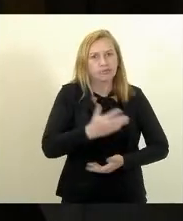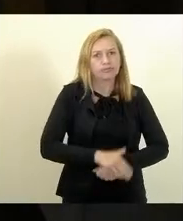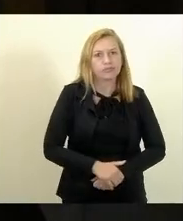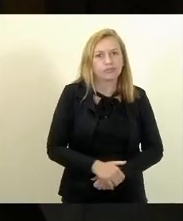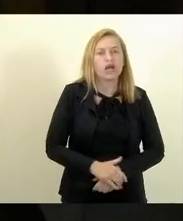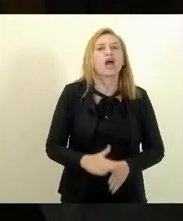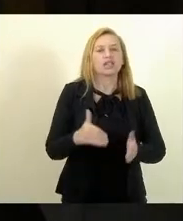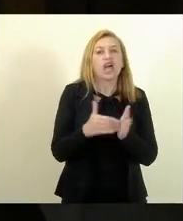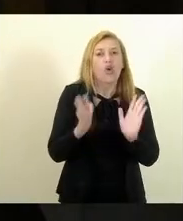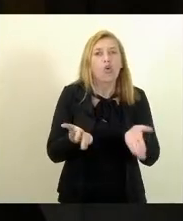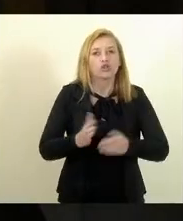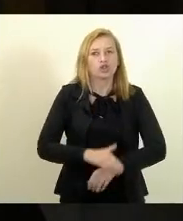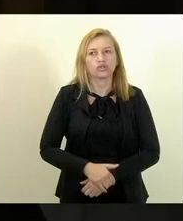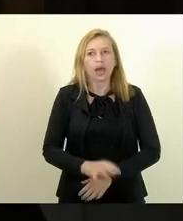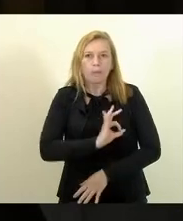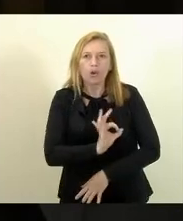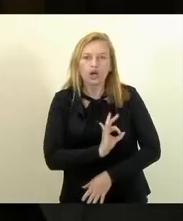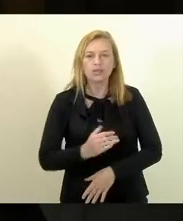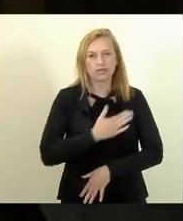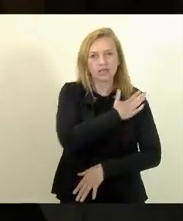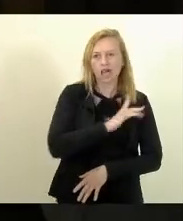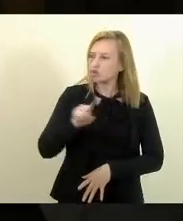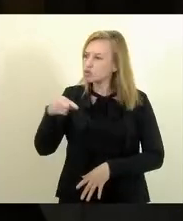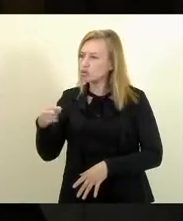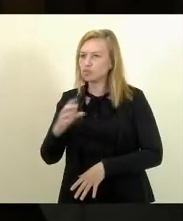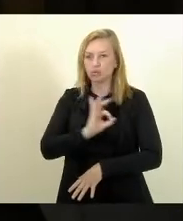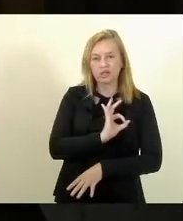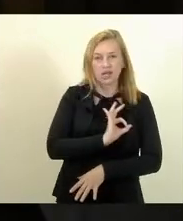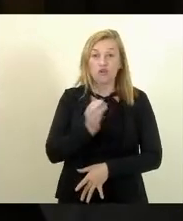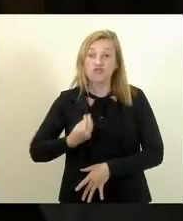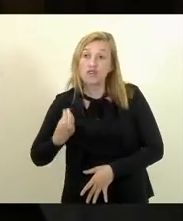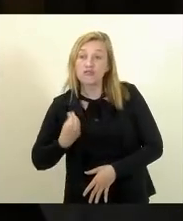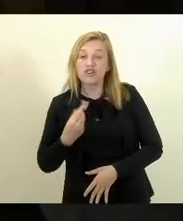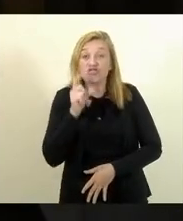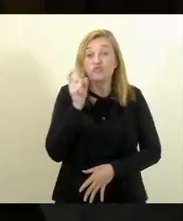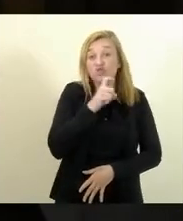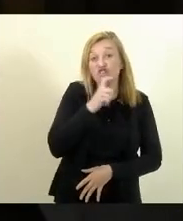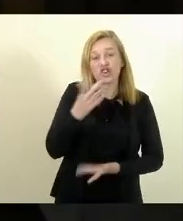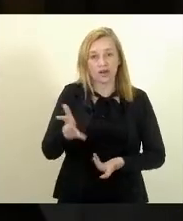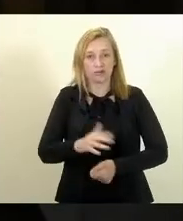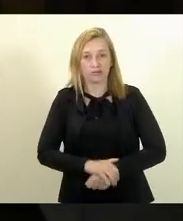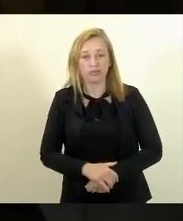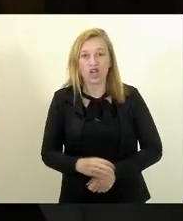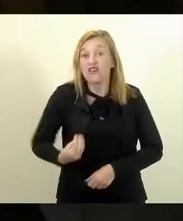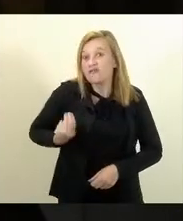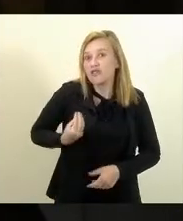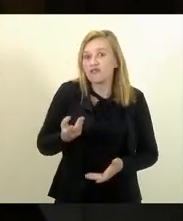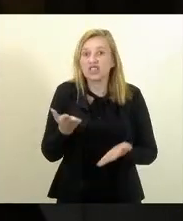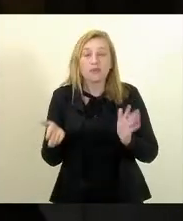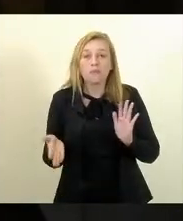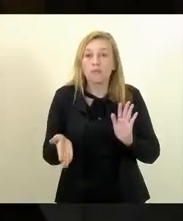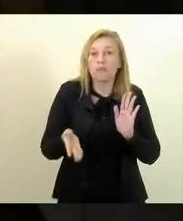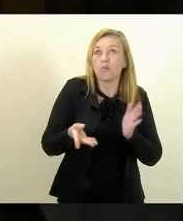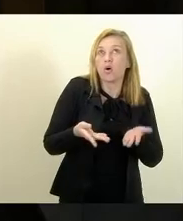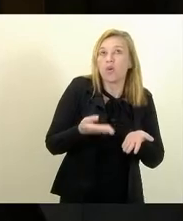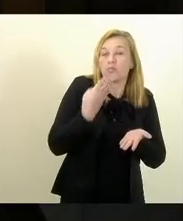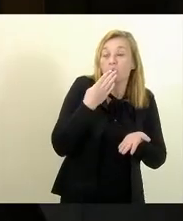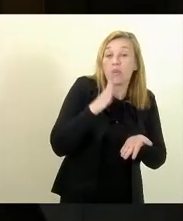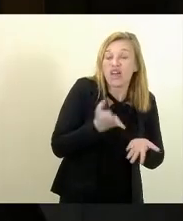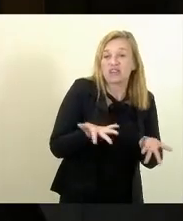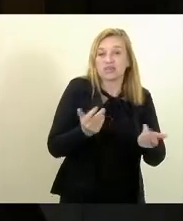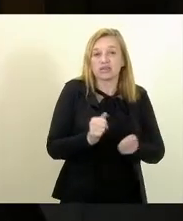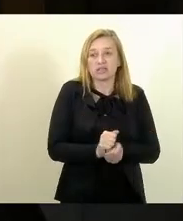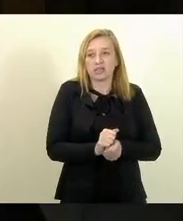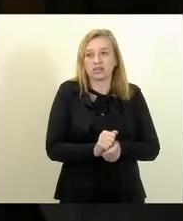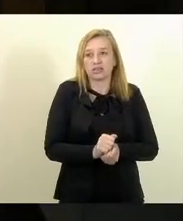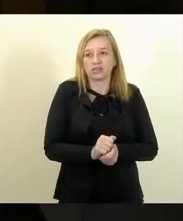até hoje, a Polícia Militar e os policiais vivem de mentiras, vivem de promessas, de falácias